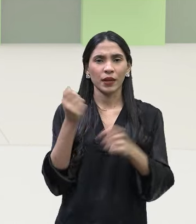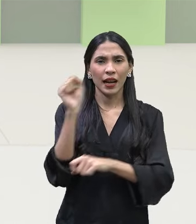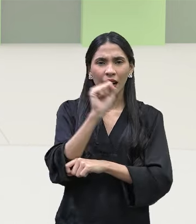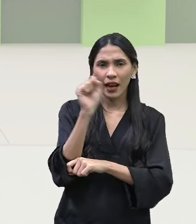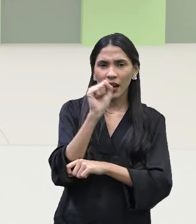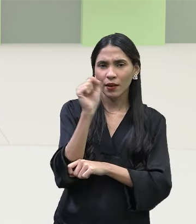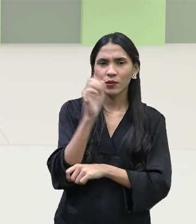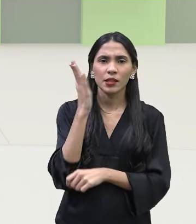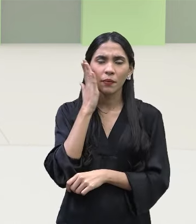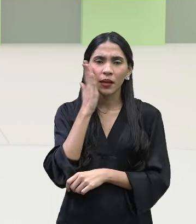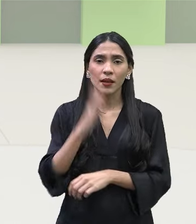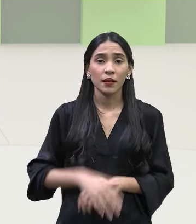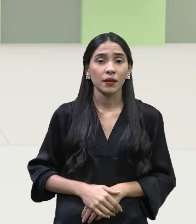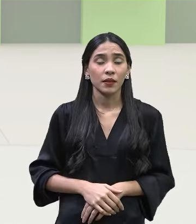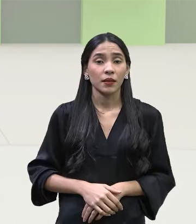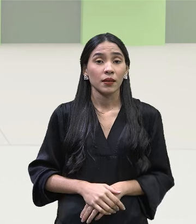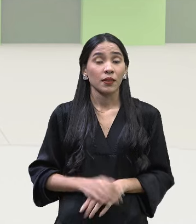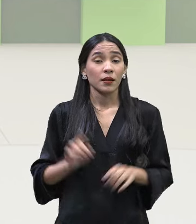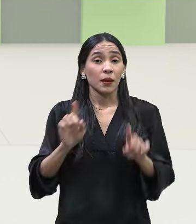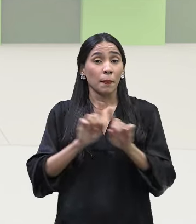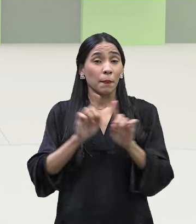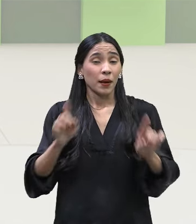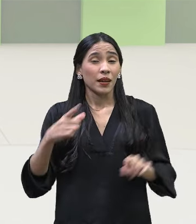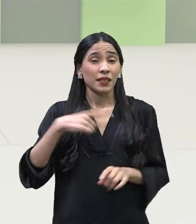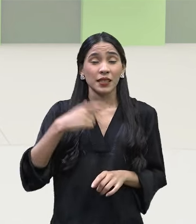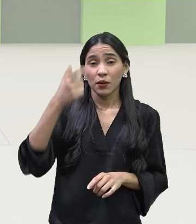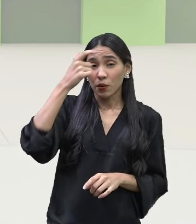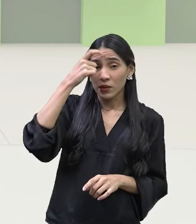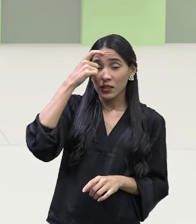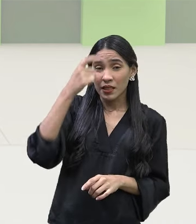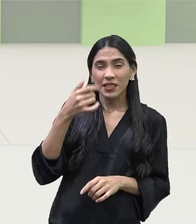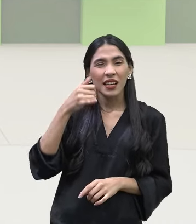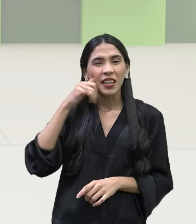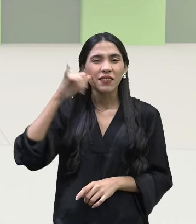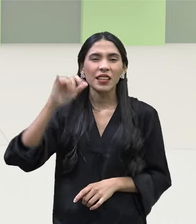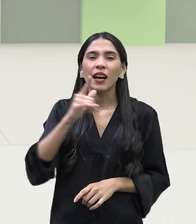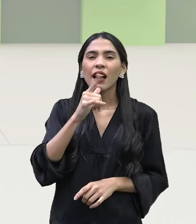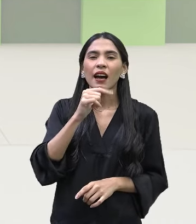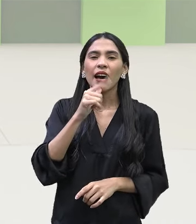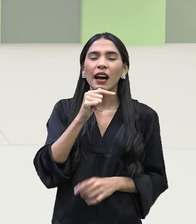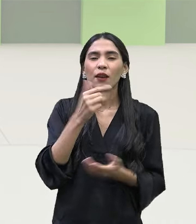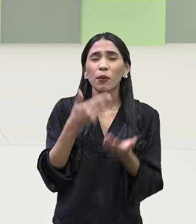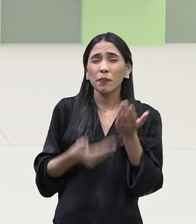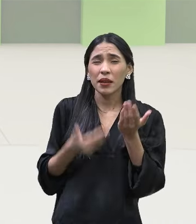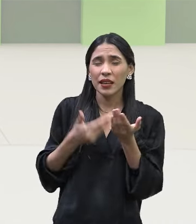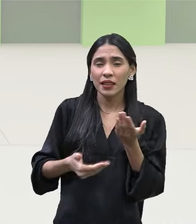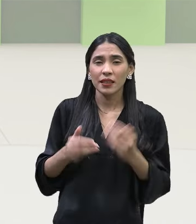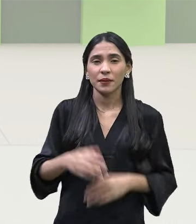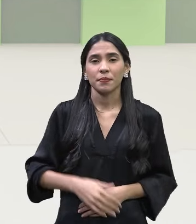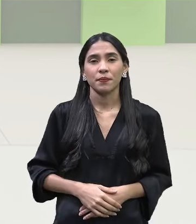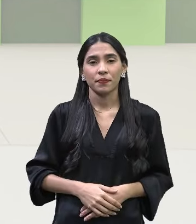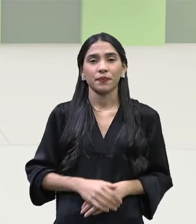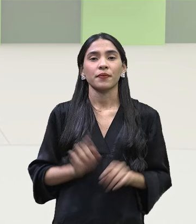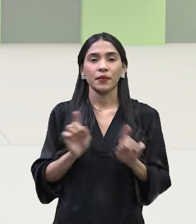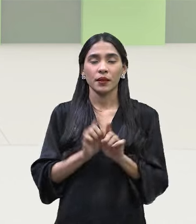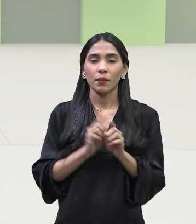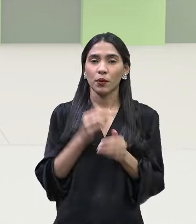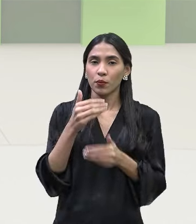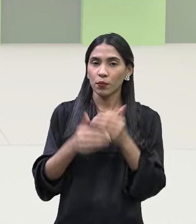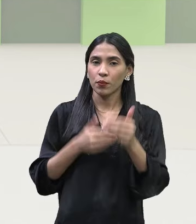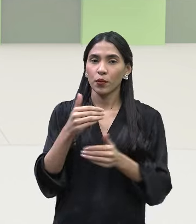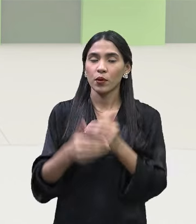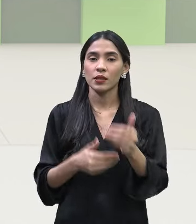Ter a consciência também de não gastar muita água, né? Ter a consciência também de fazer um processo de